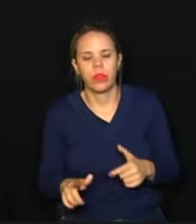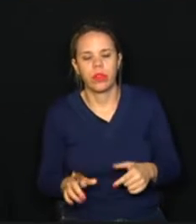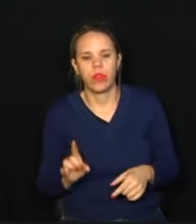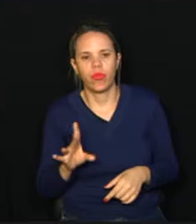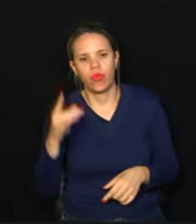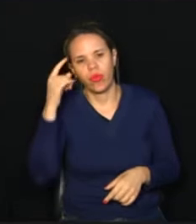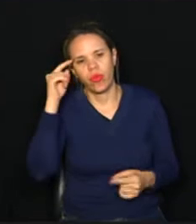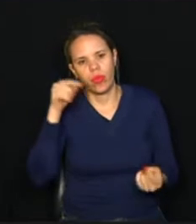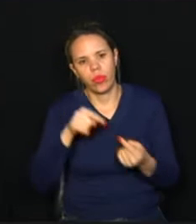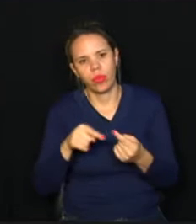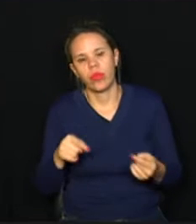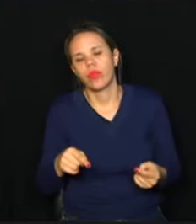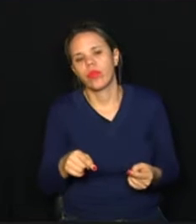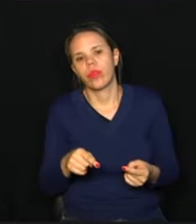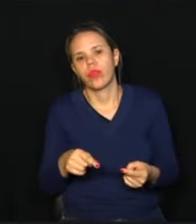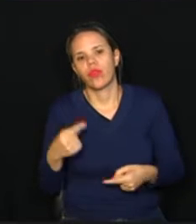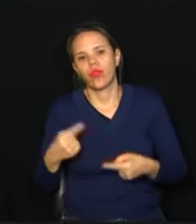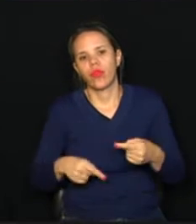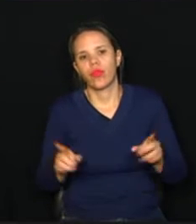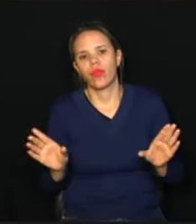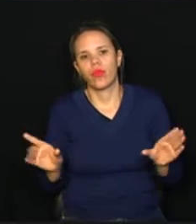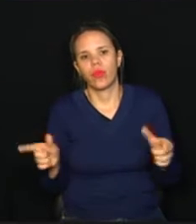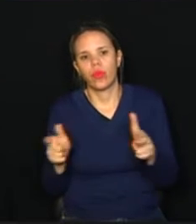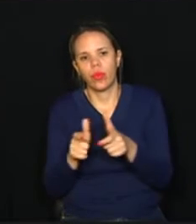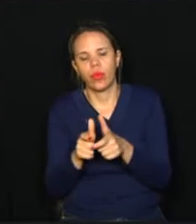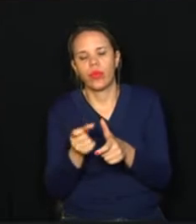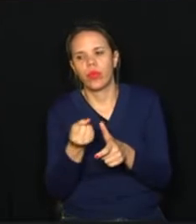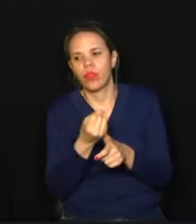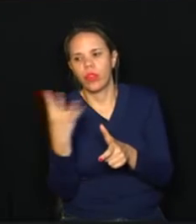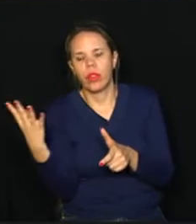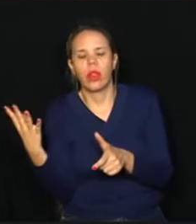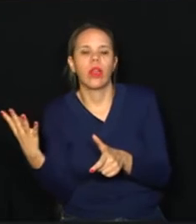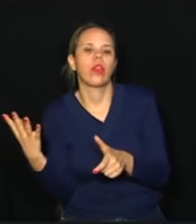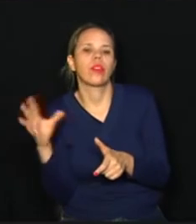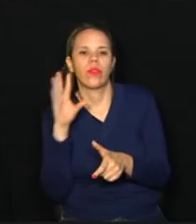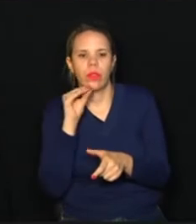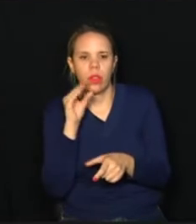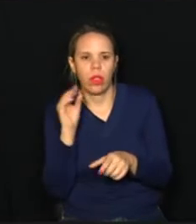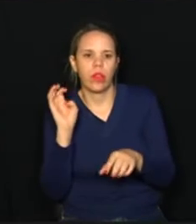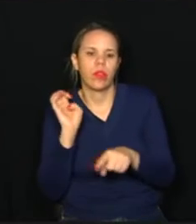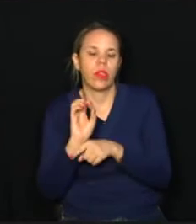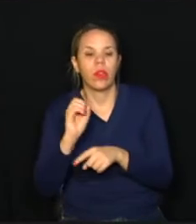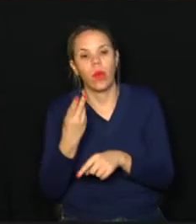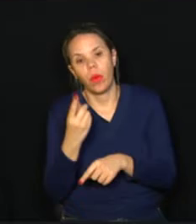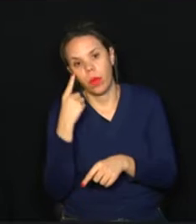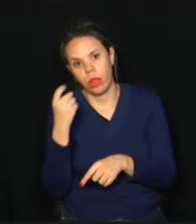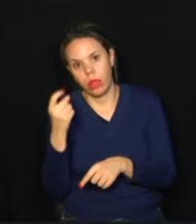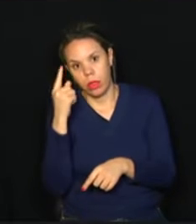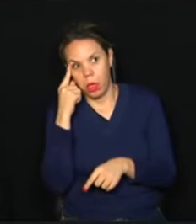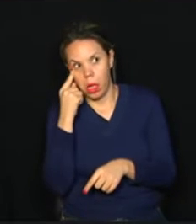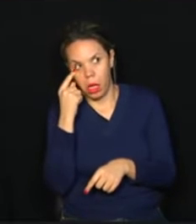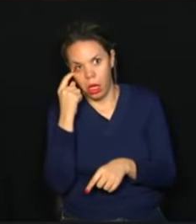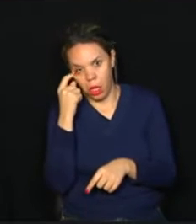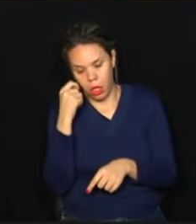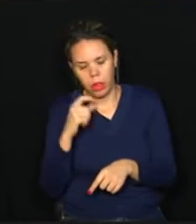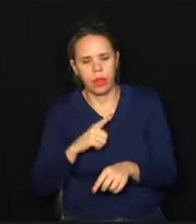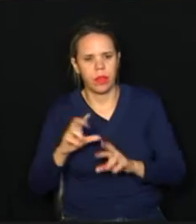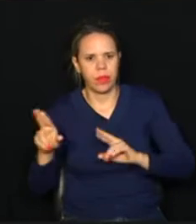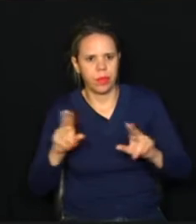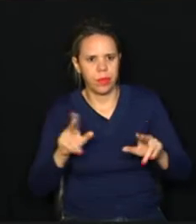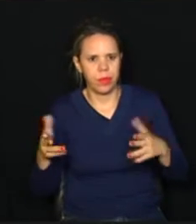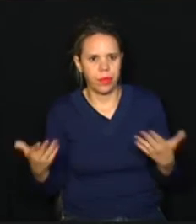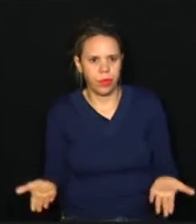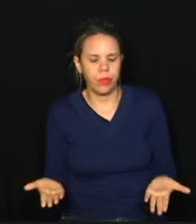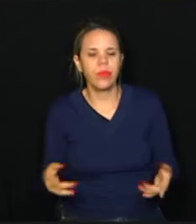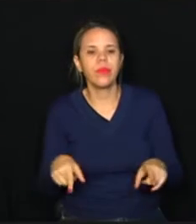ideia do neoliberalismo de enxugar o papel do Estado, ou se tem interesses distintos